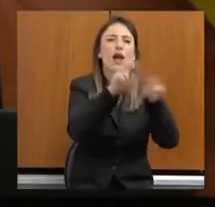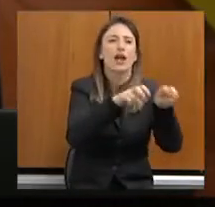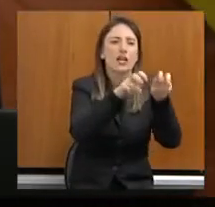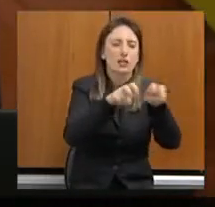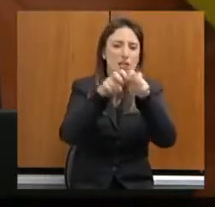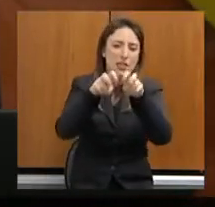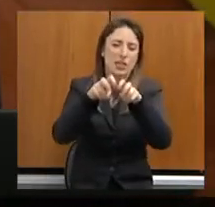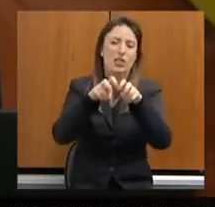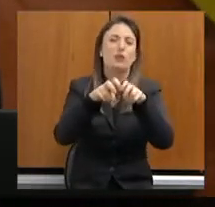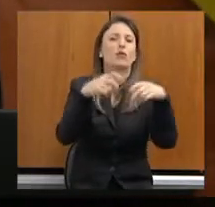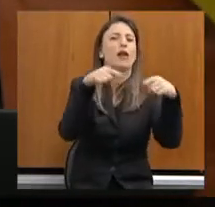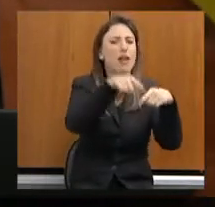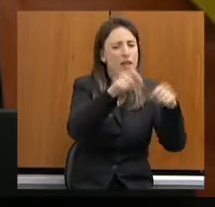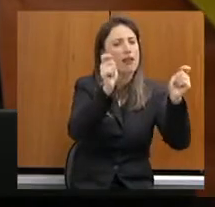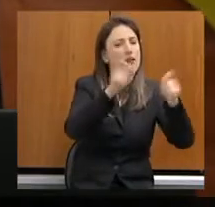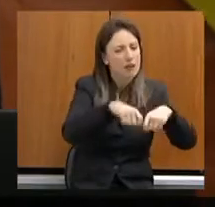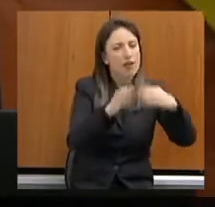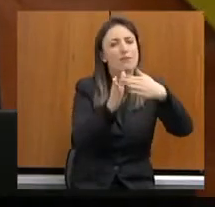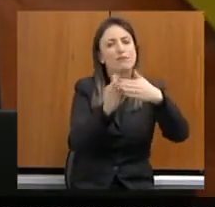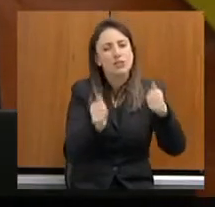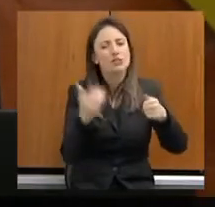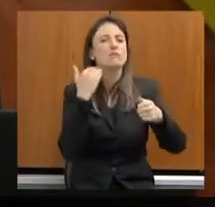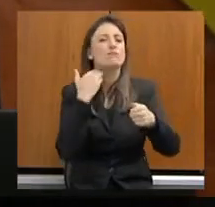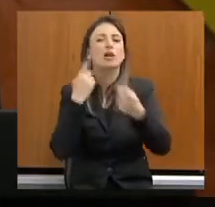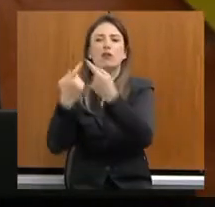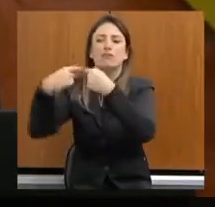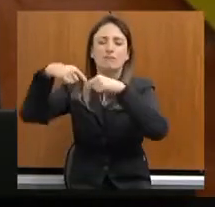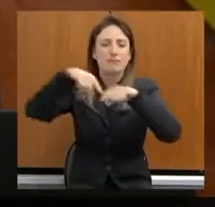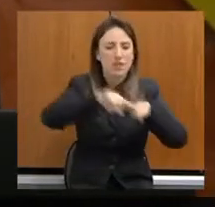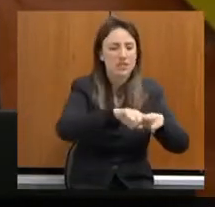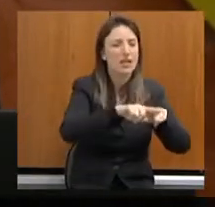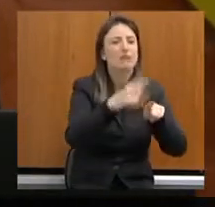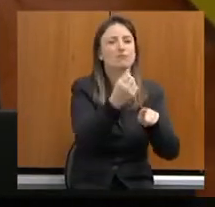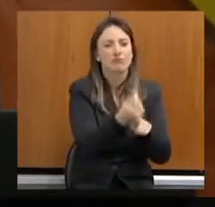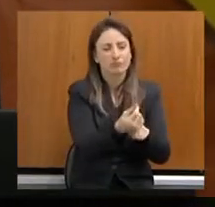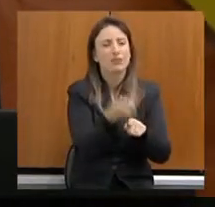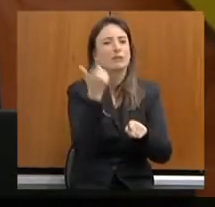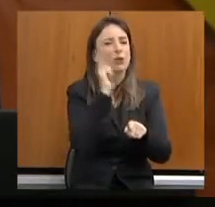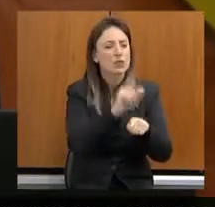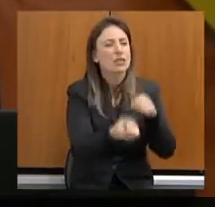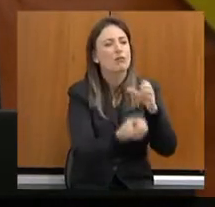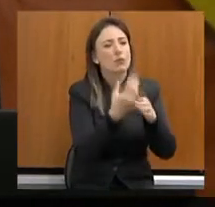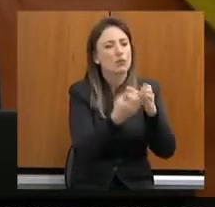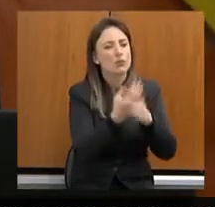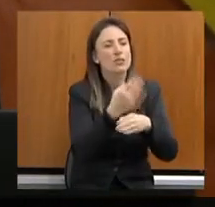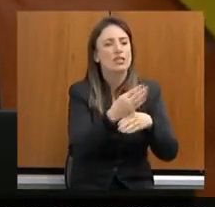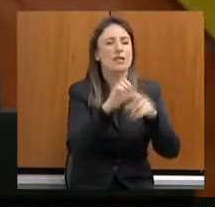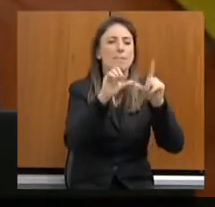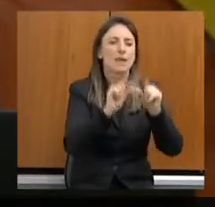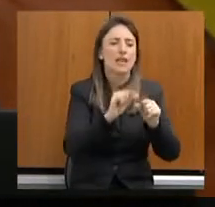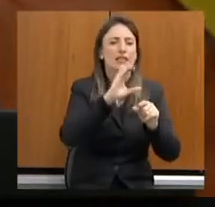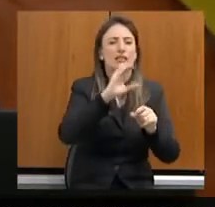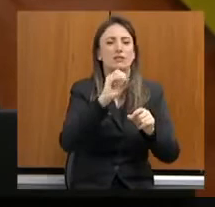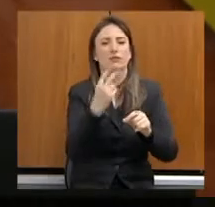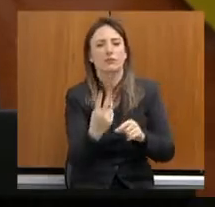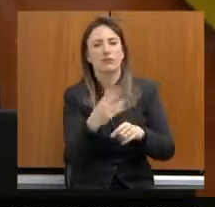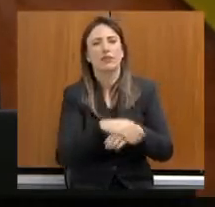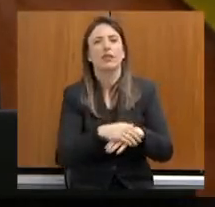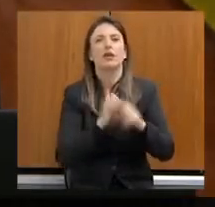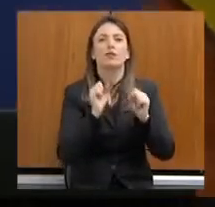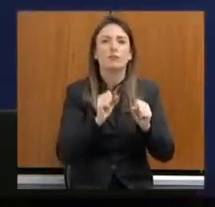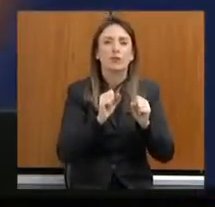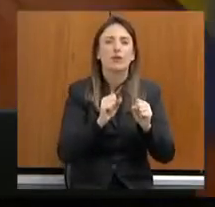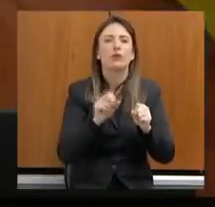de crédito para Agricultura de Baixo Carbono a descer seja por meio de seminário